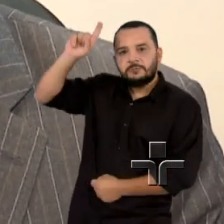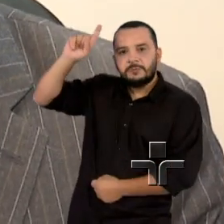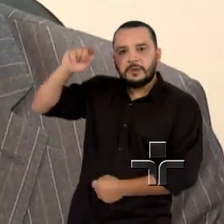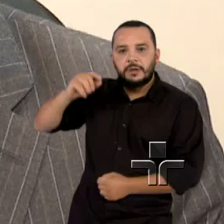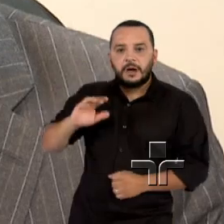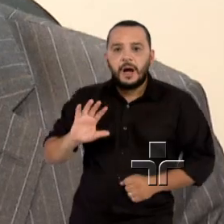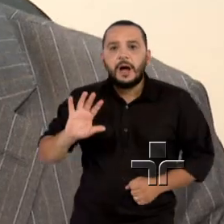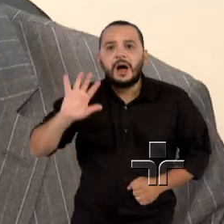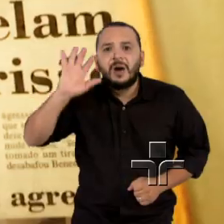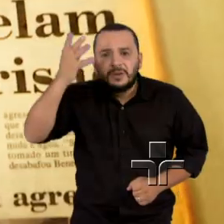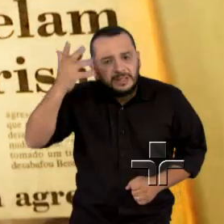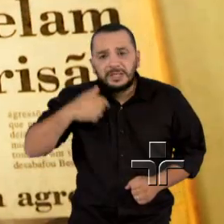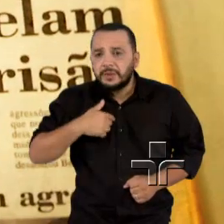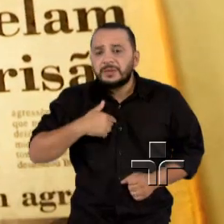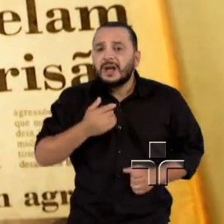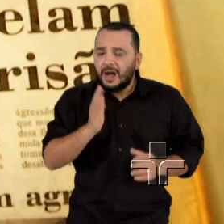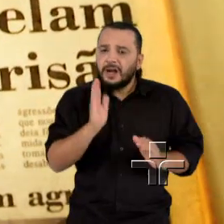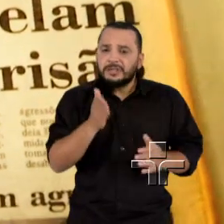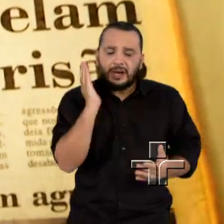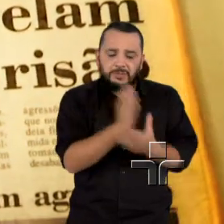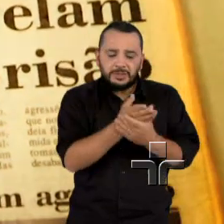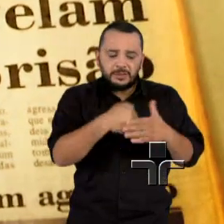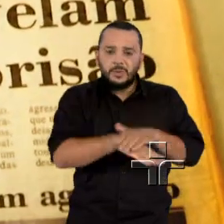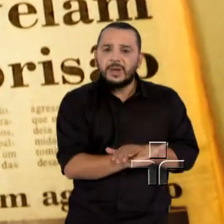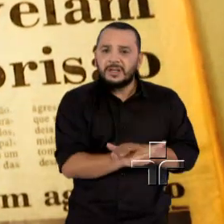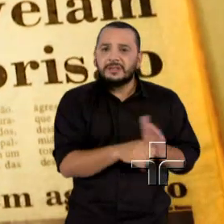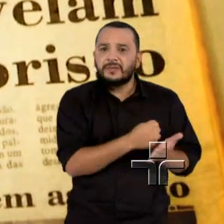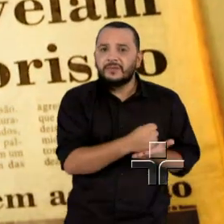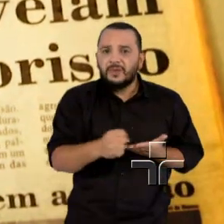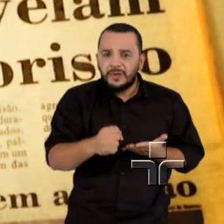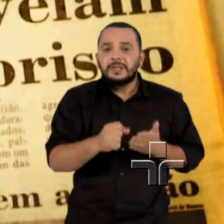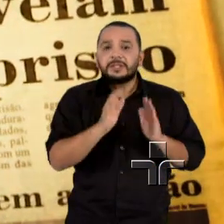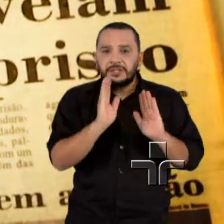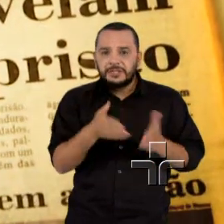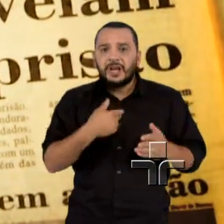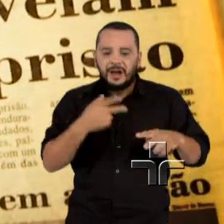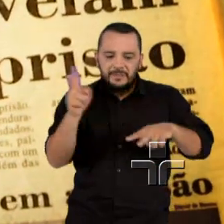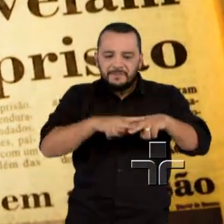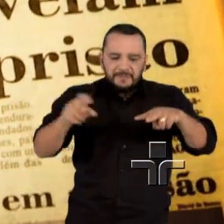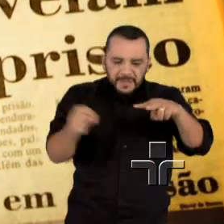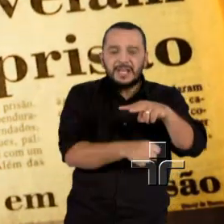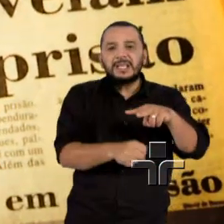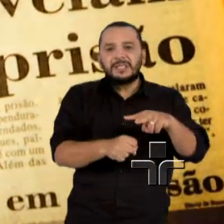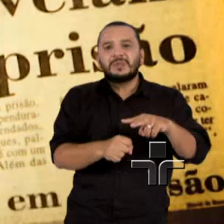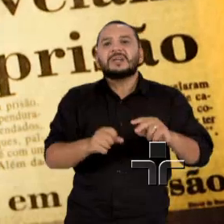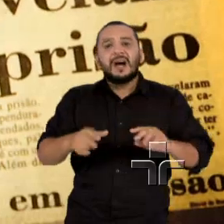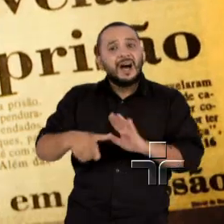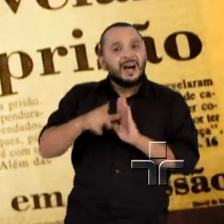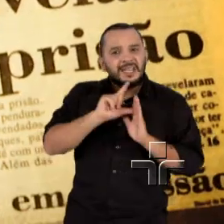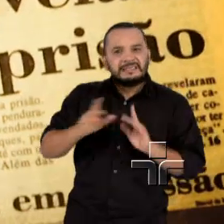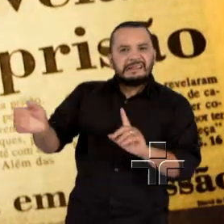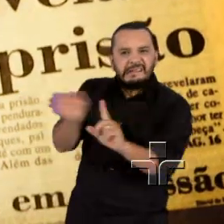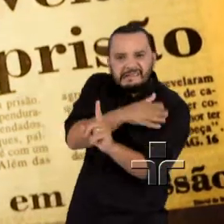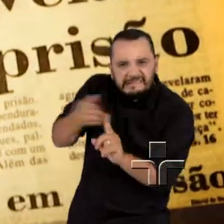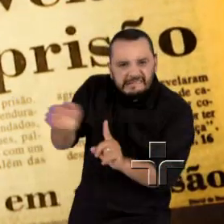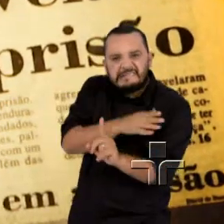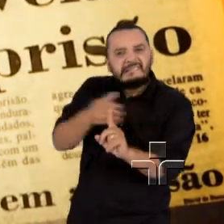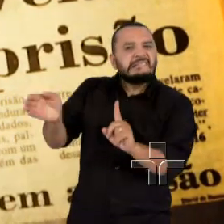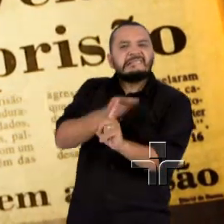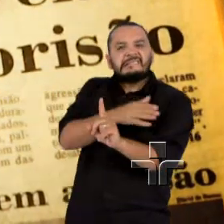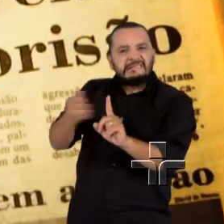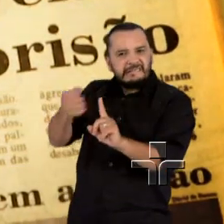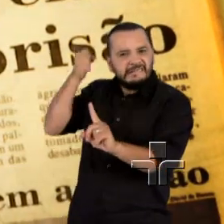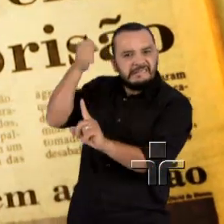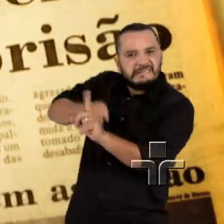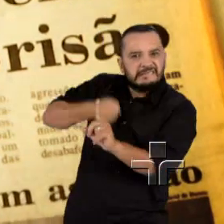acabou transitando em julgado. Os primeiros que foram presos alegaram que foram torturados, suportaram violências